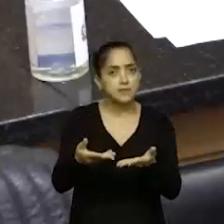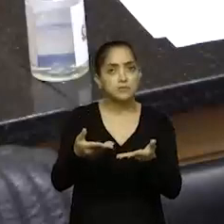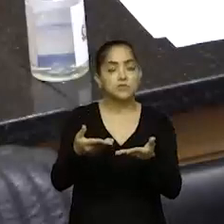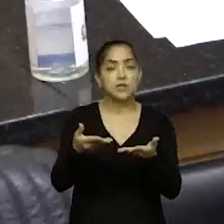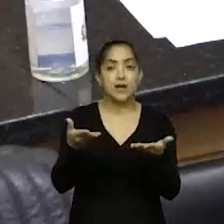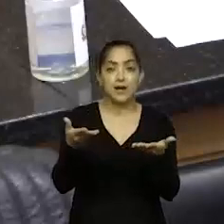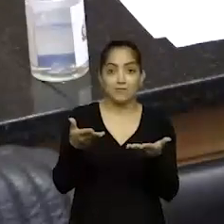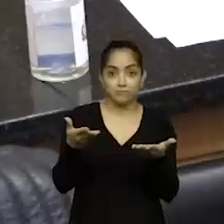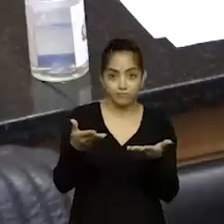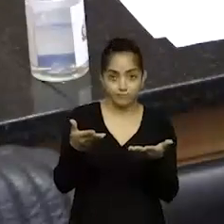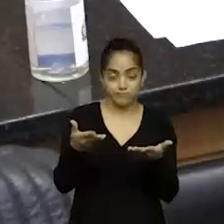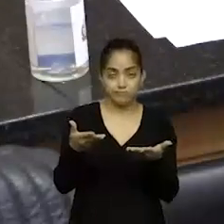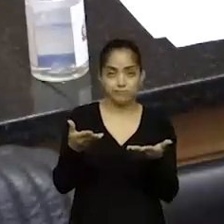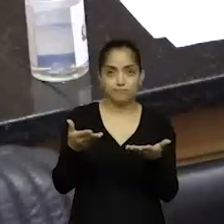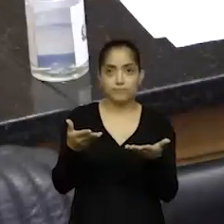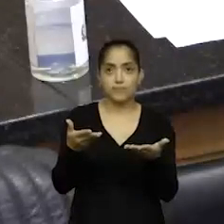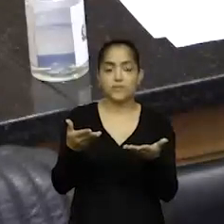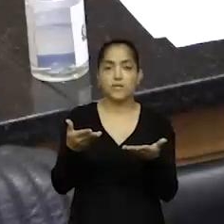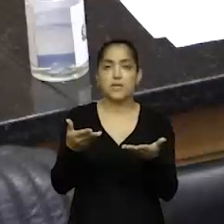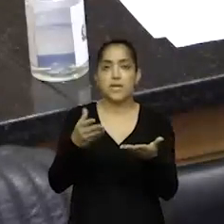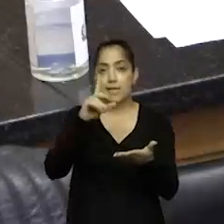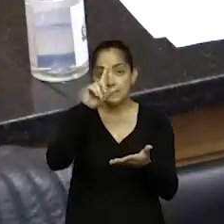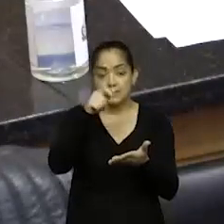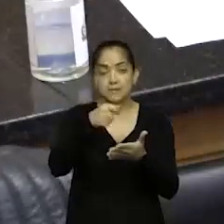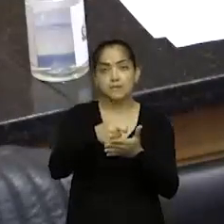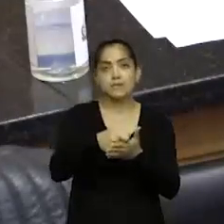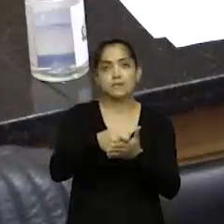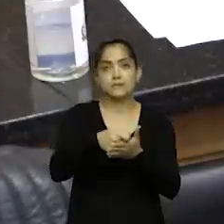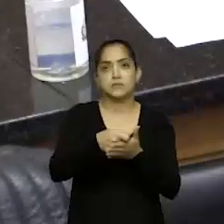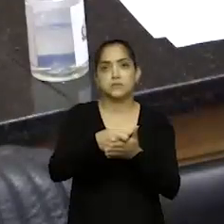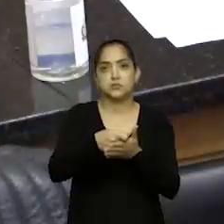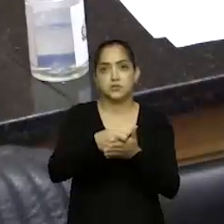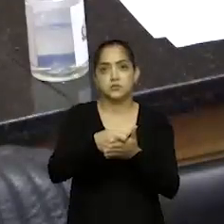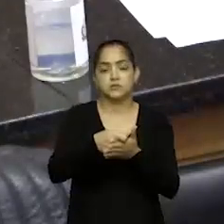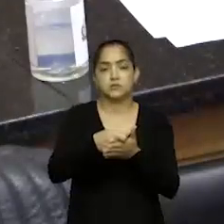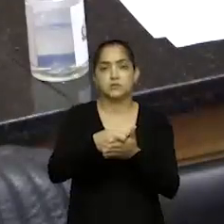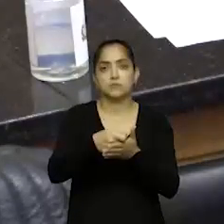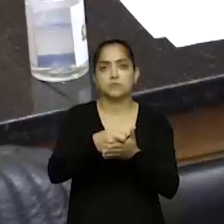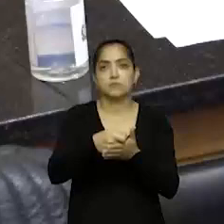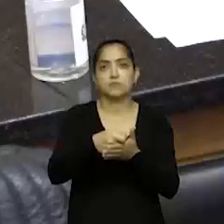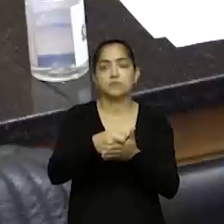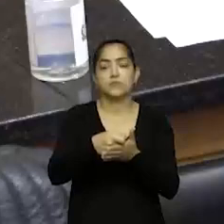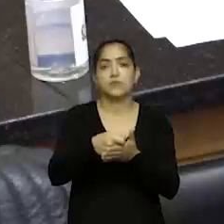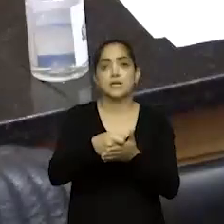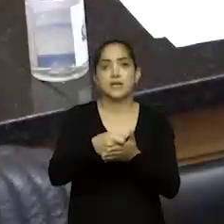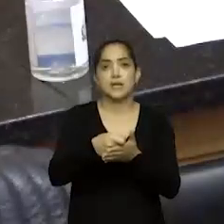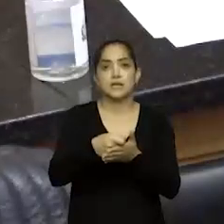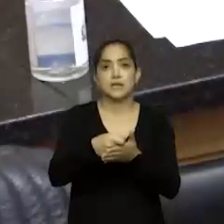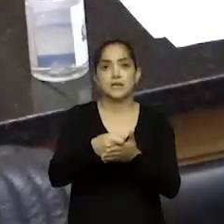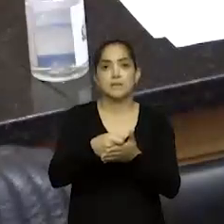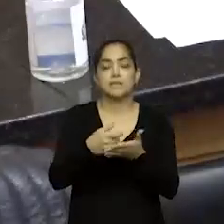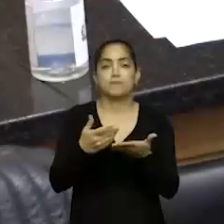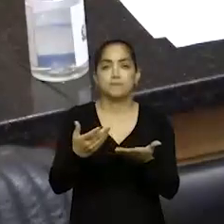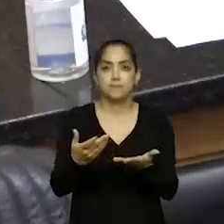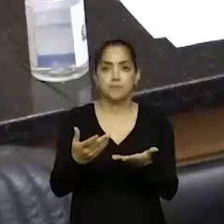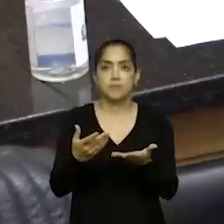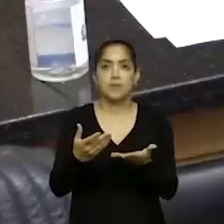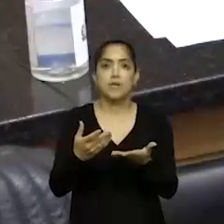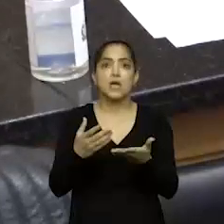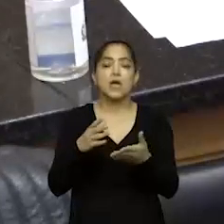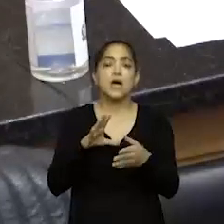Agora eles decidiram que a intuição policial não justifica a busca